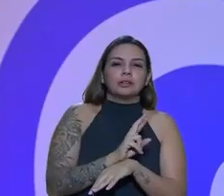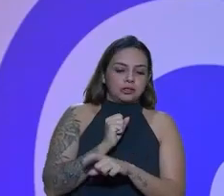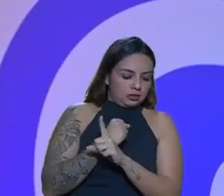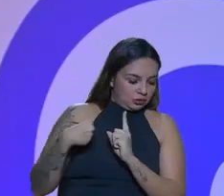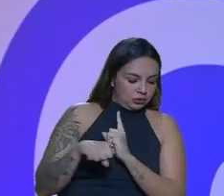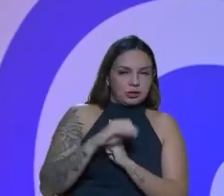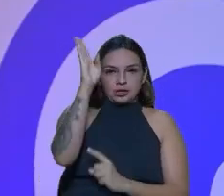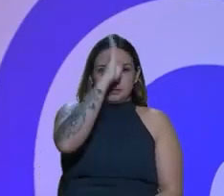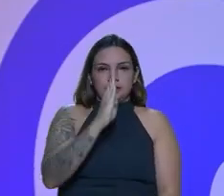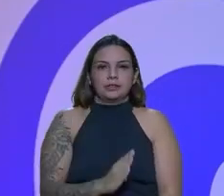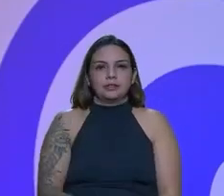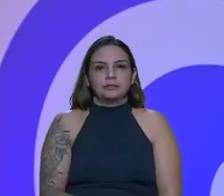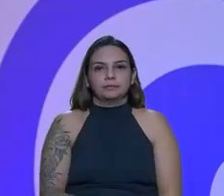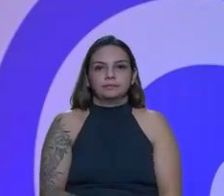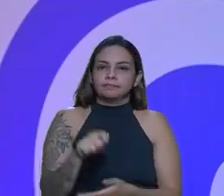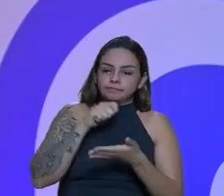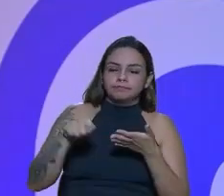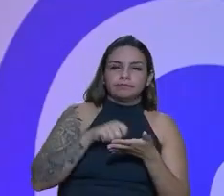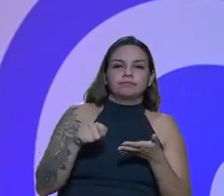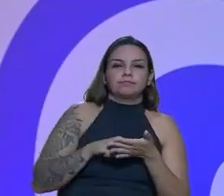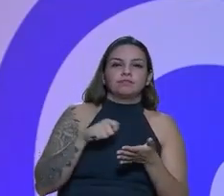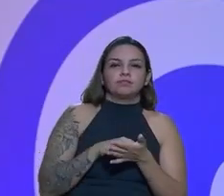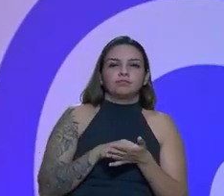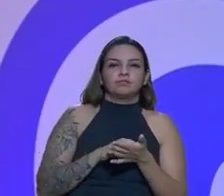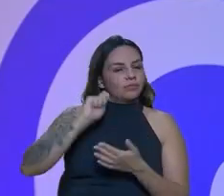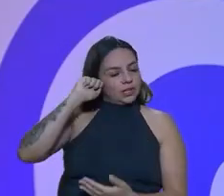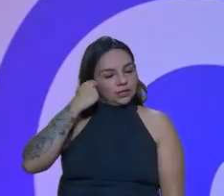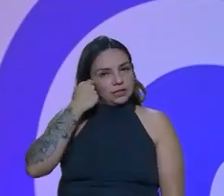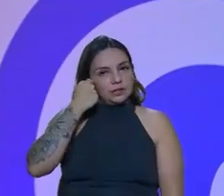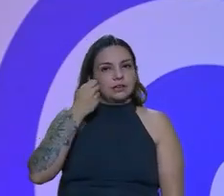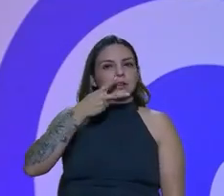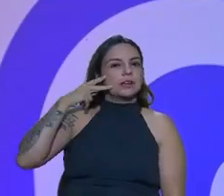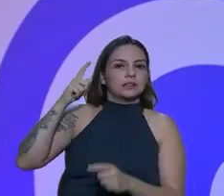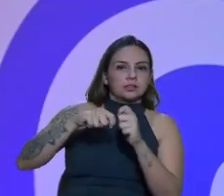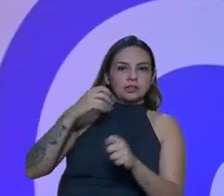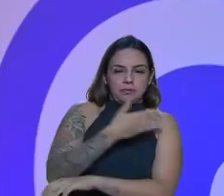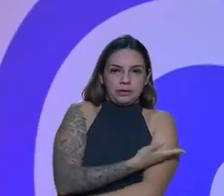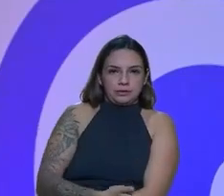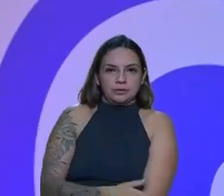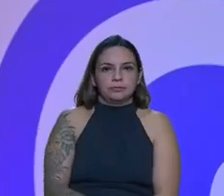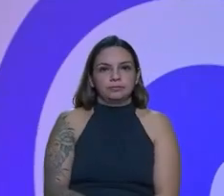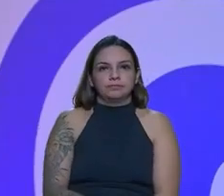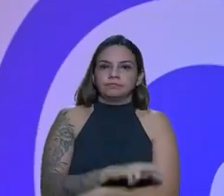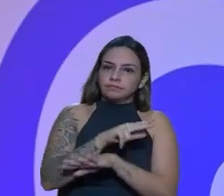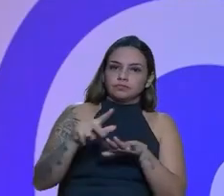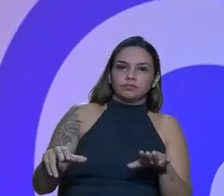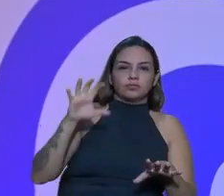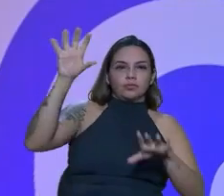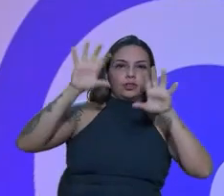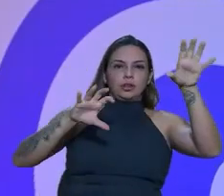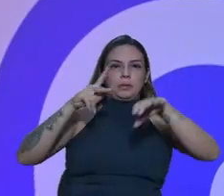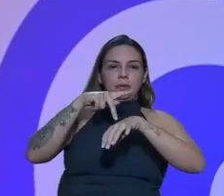da sociedade brasileira. Escritores e escritoras negros, indígenas e brancos, de diferentes partes